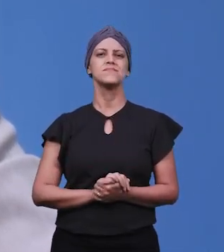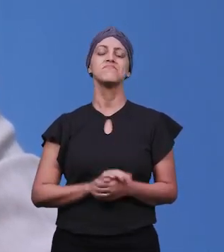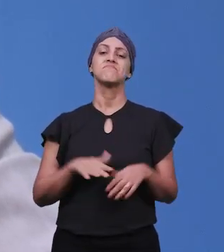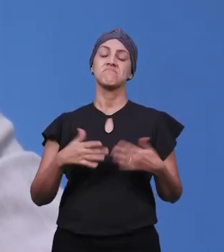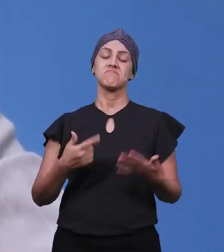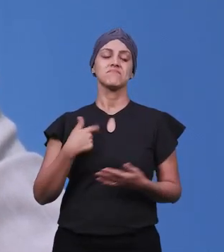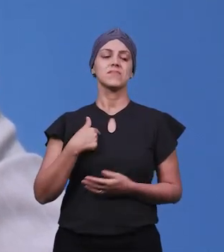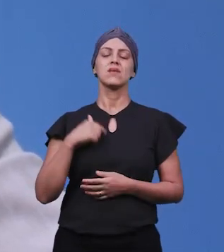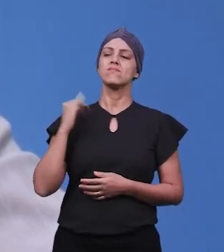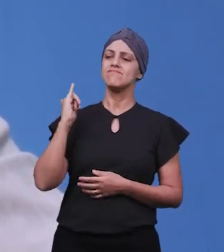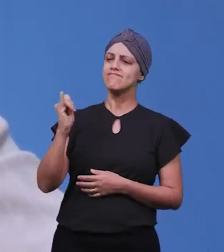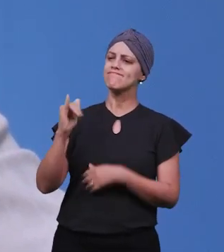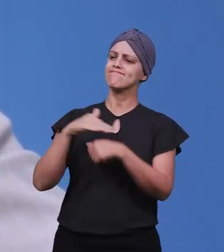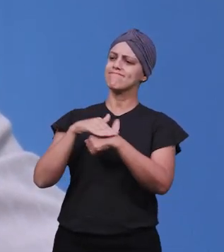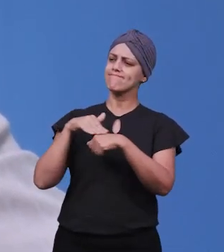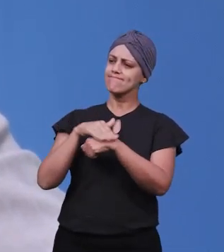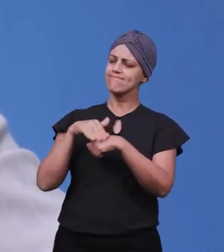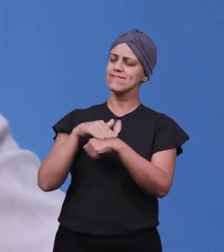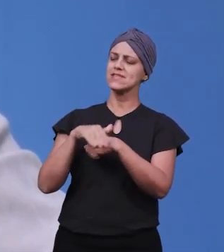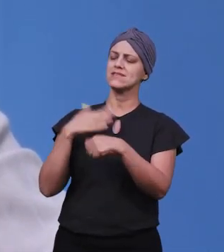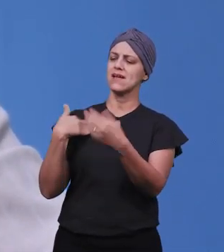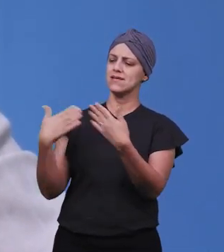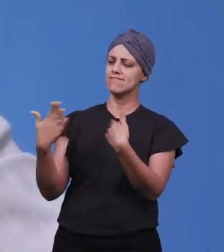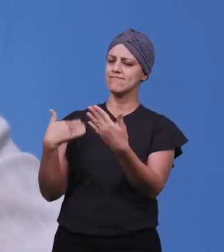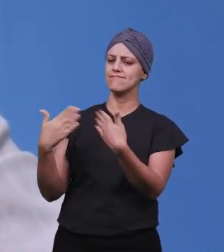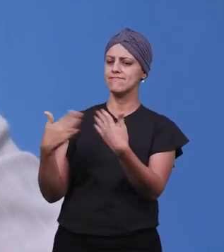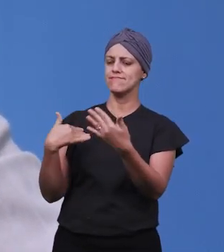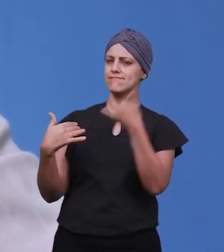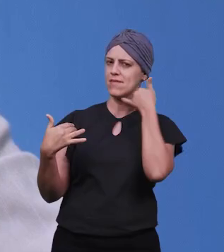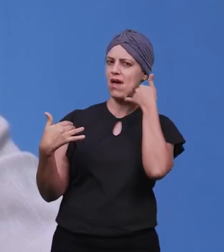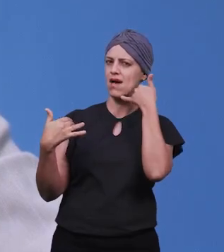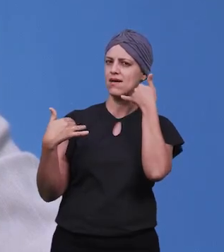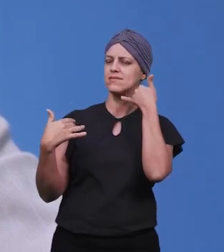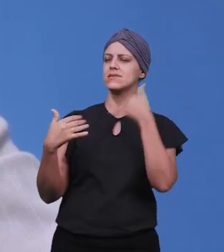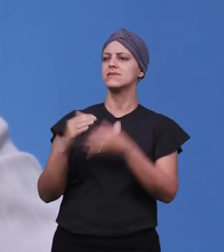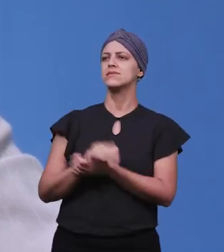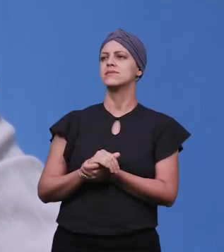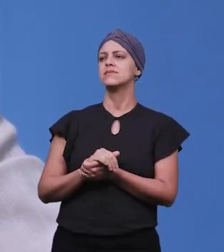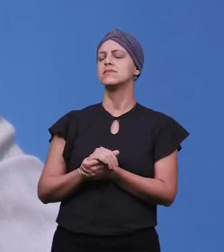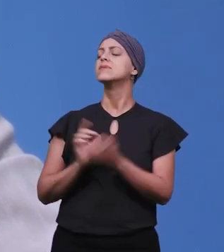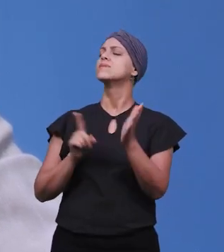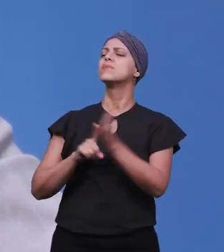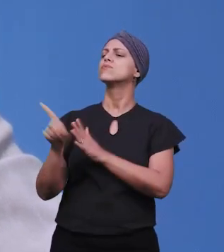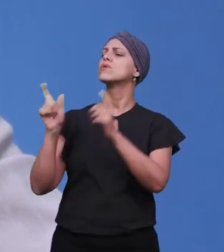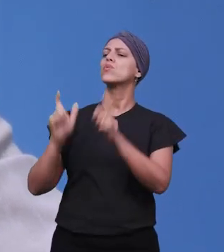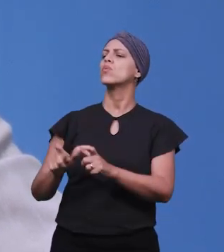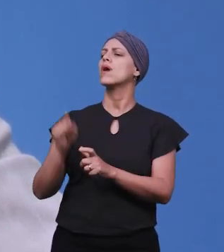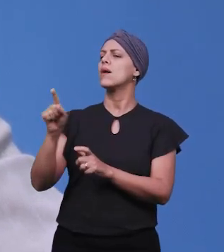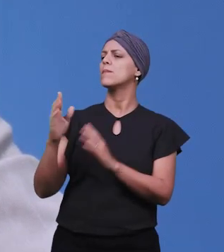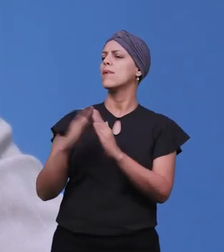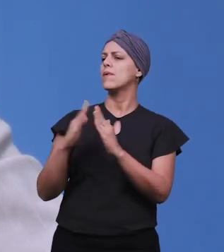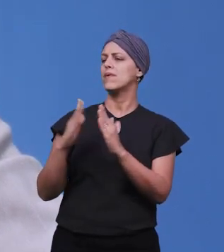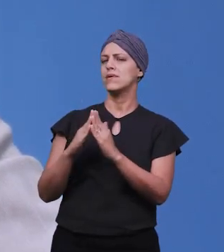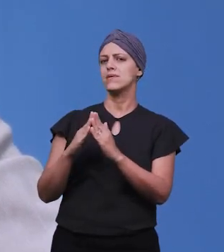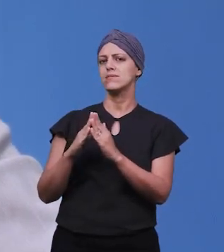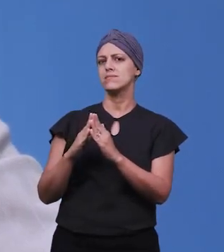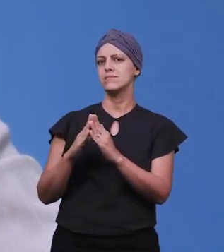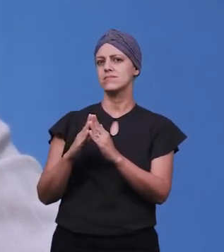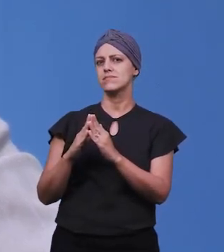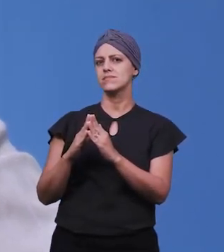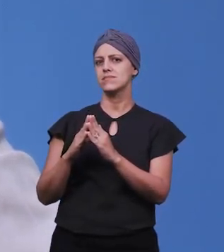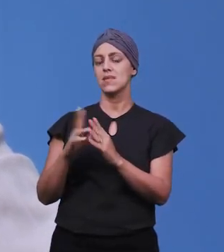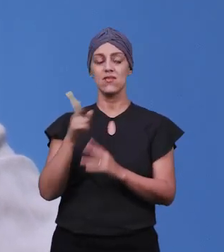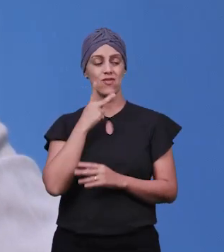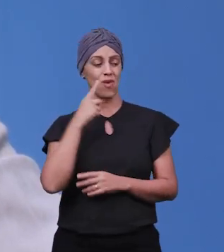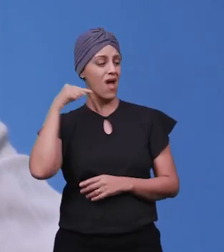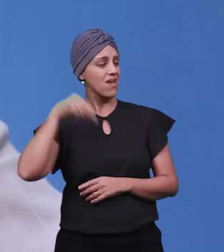eu falei com ele, dei assistência, conversamos ali e perguntei qual local que ele morava, né? Ele me falou